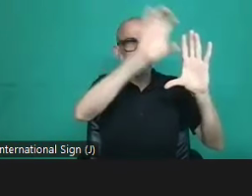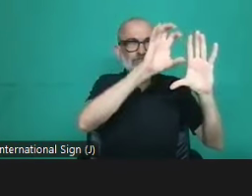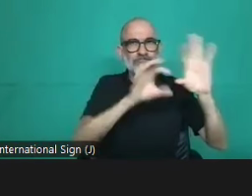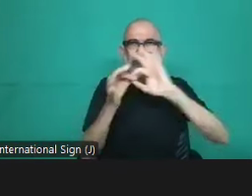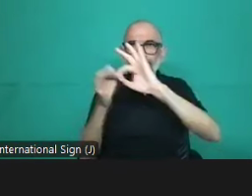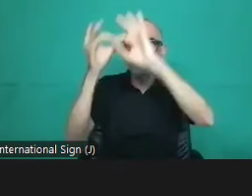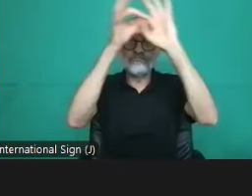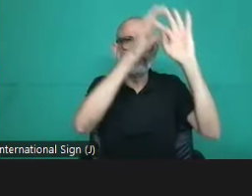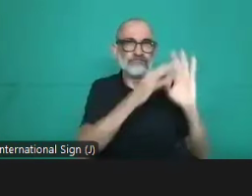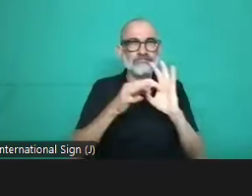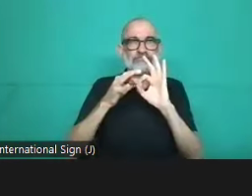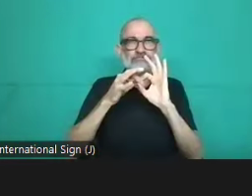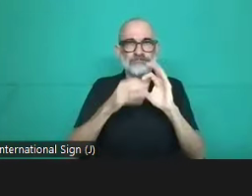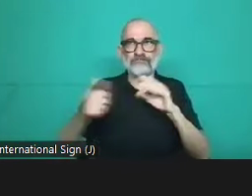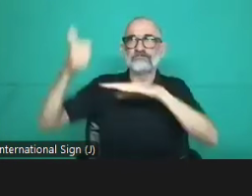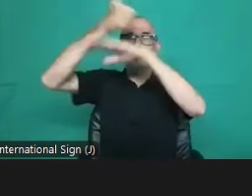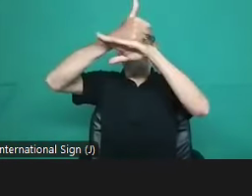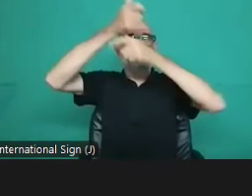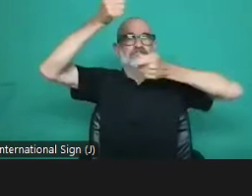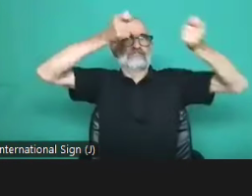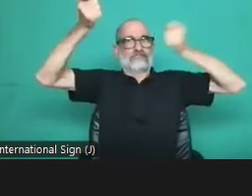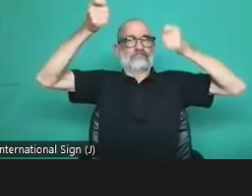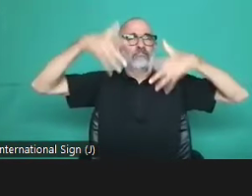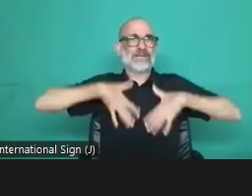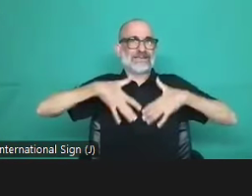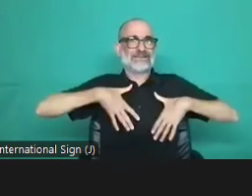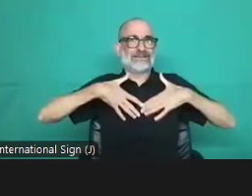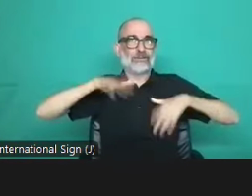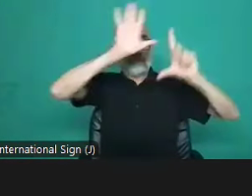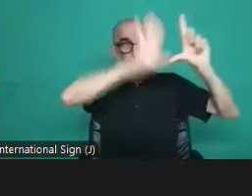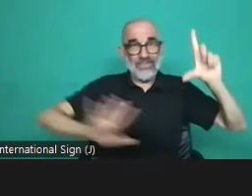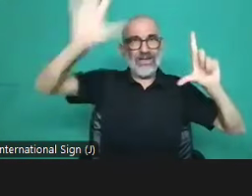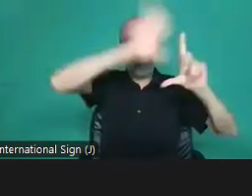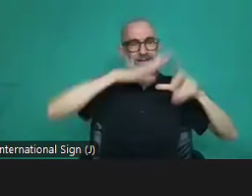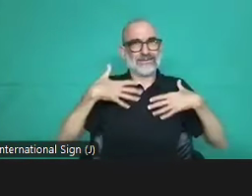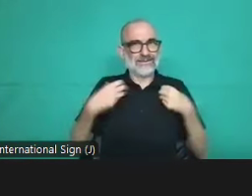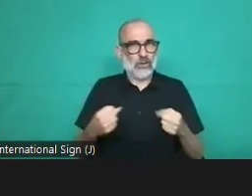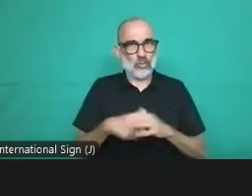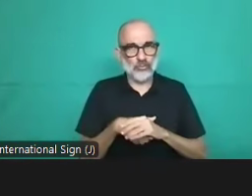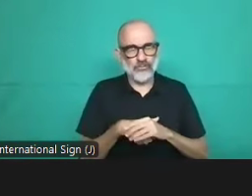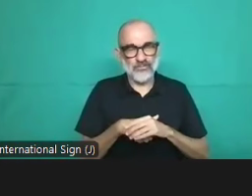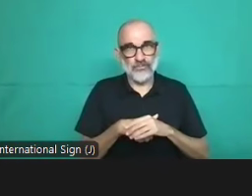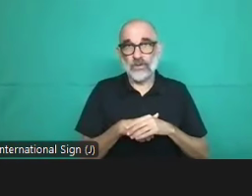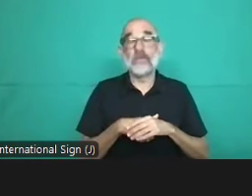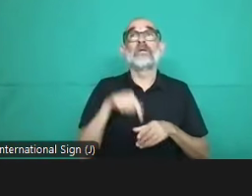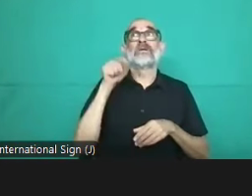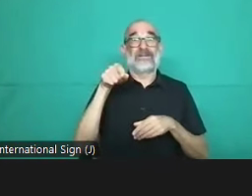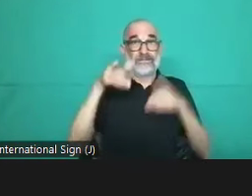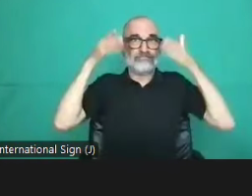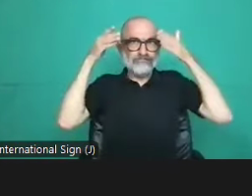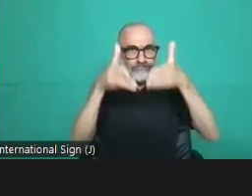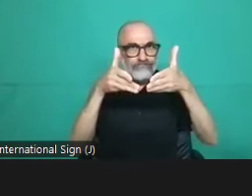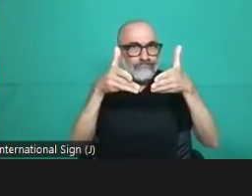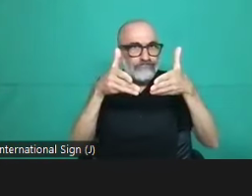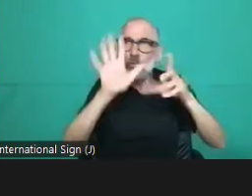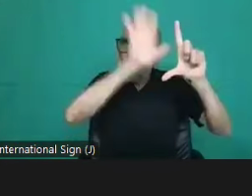Regulatory System o sistema throughout the regulamentário national no territory. Brasil, em todo o The território main brasileiro. Anvisa's role is to A